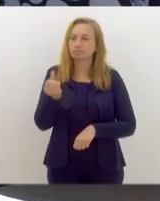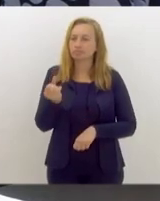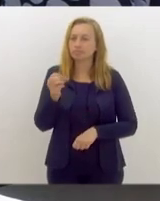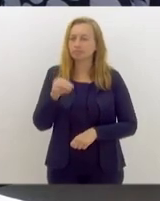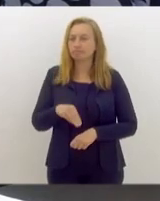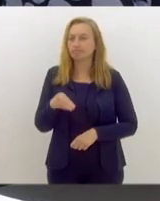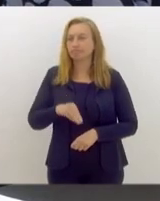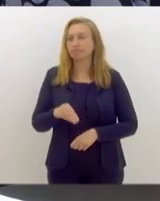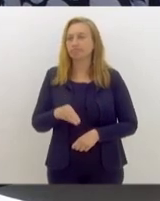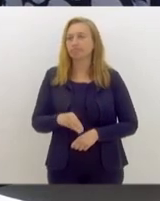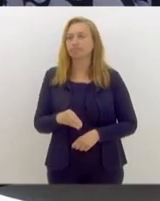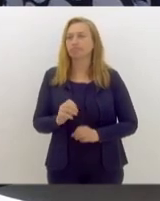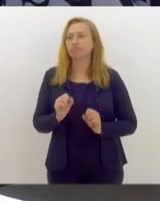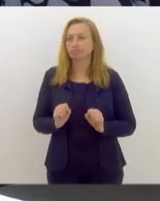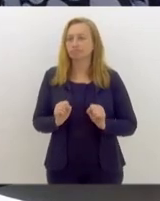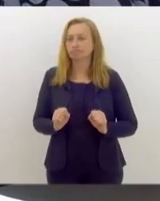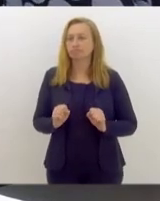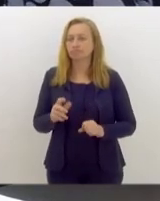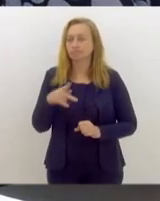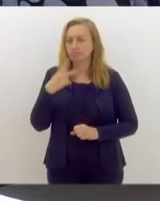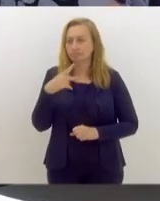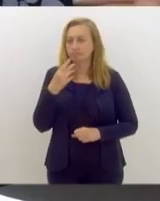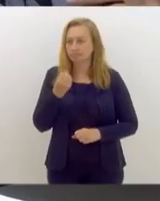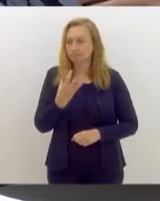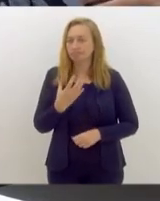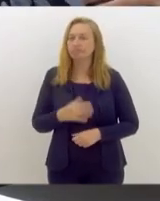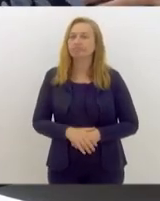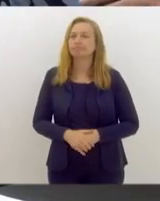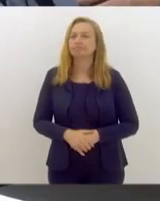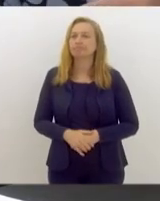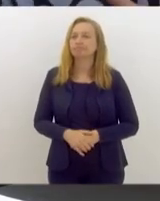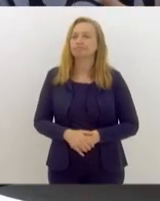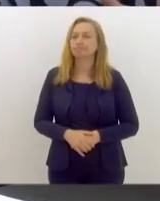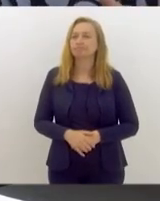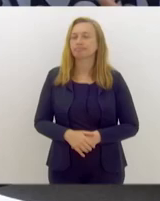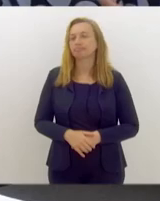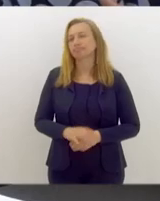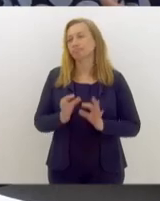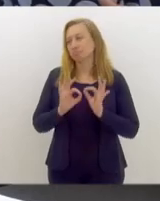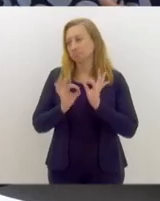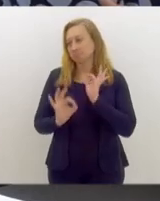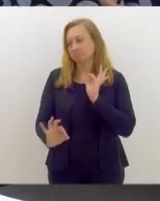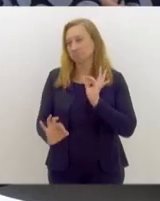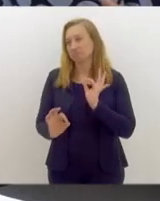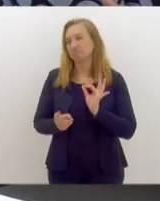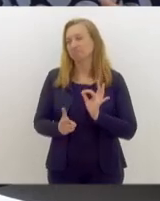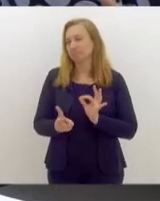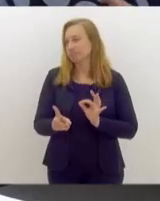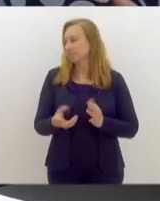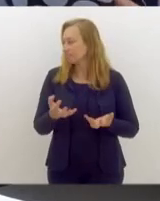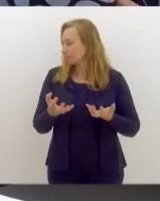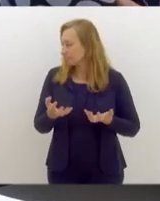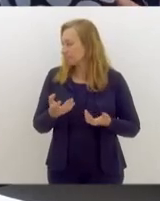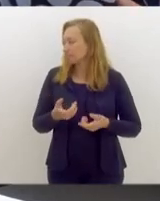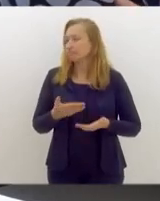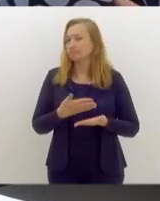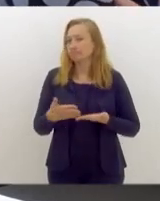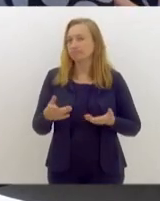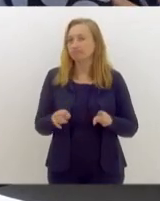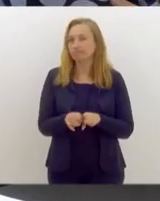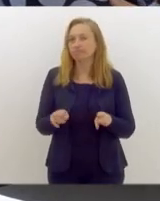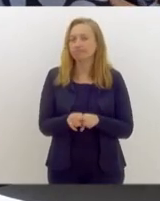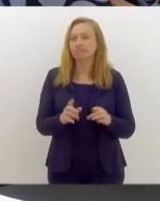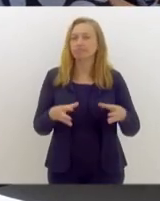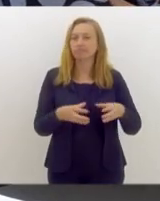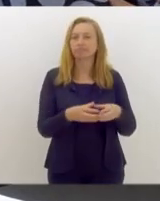6 minutos. Pode ser, dá para fazer uma fala de conteúdo, mas sem prolongar para a gente poder dar continuidade. Quero abrir também a Comissão de